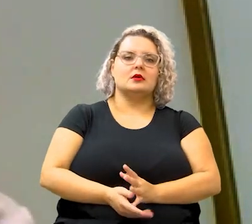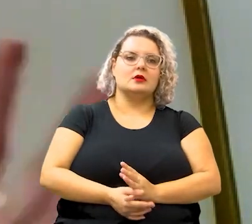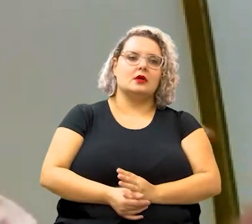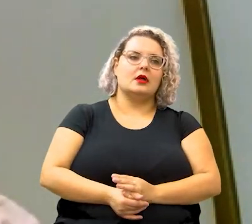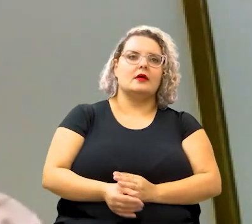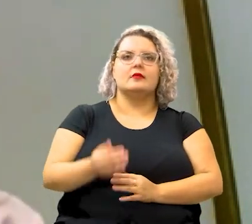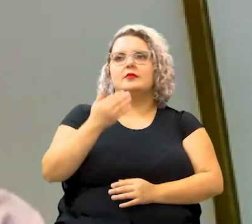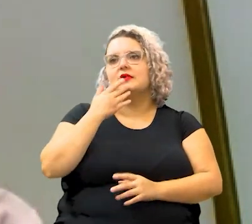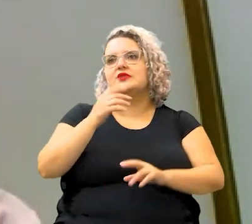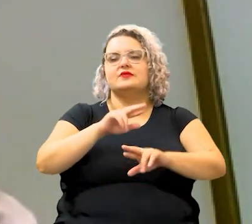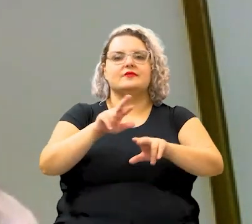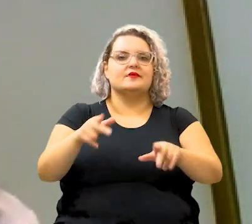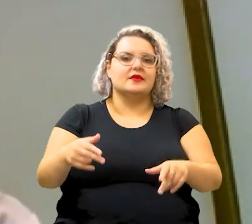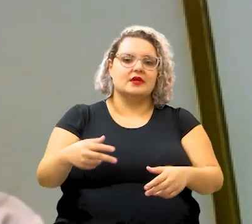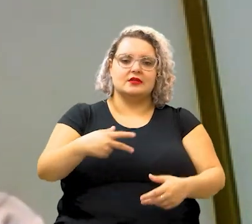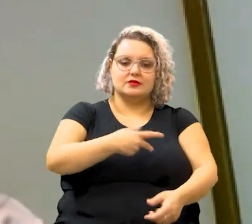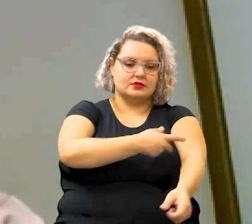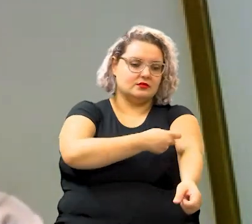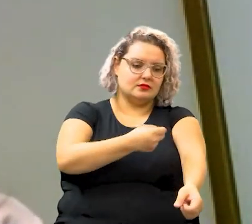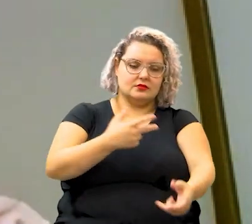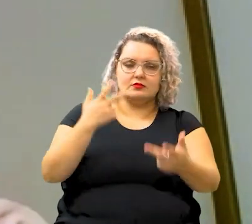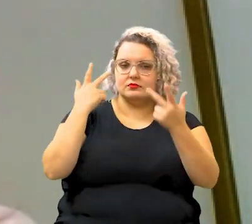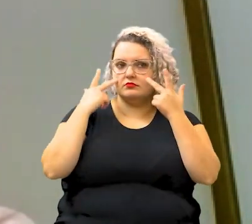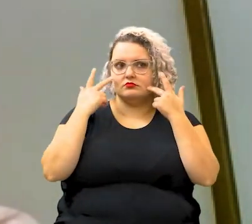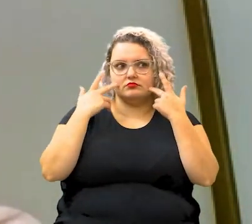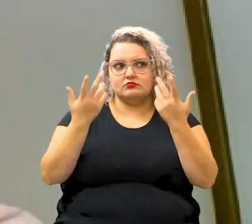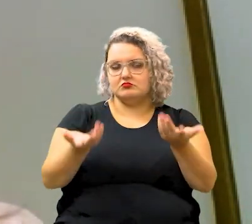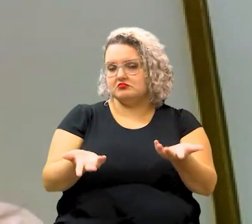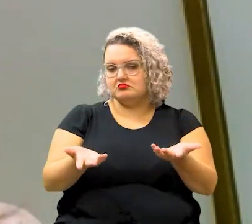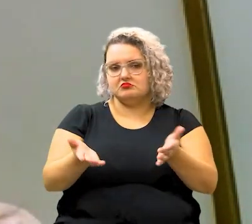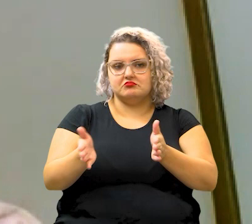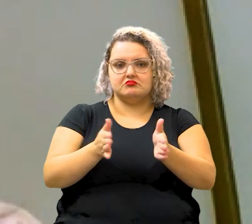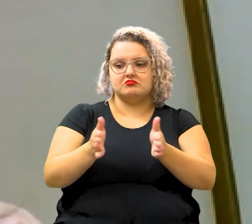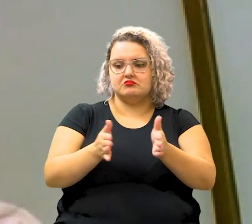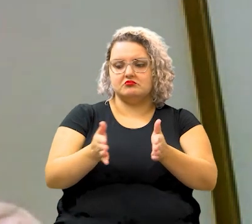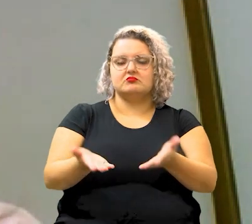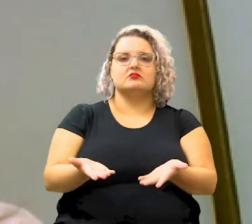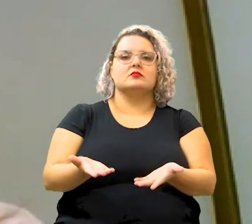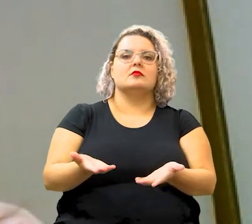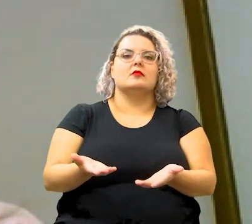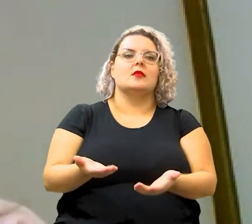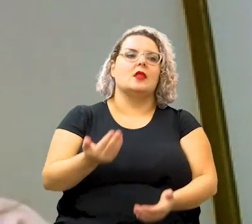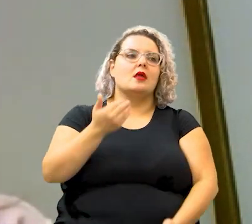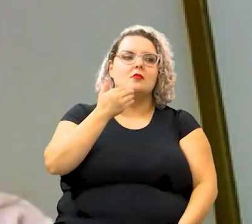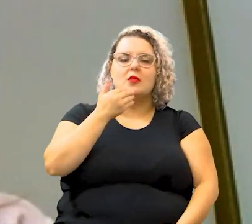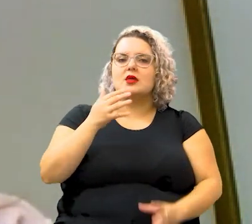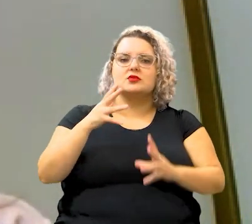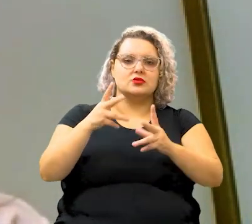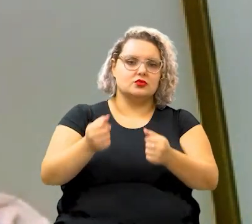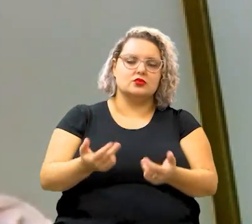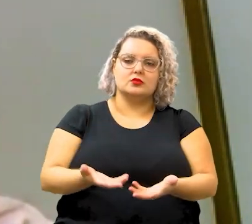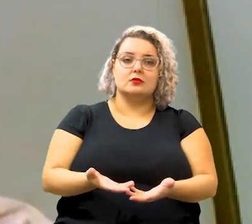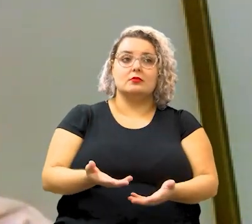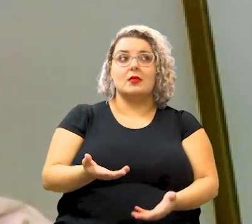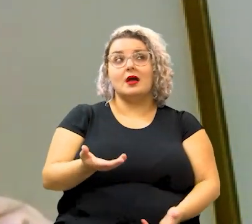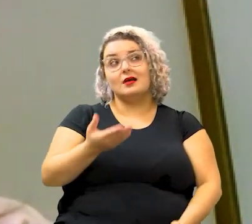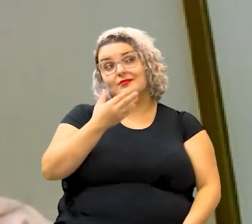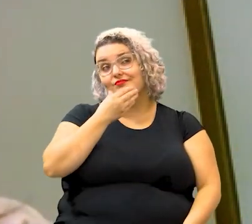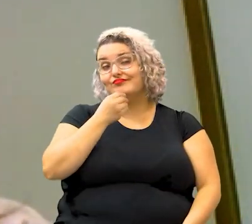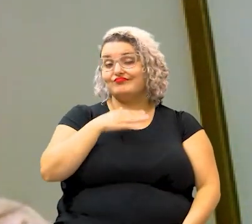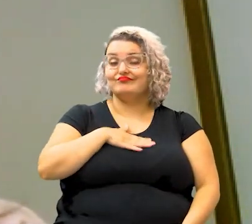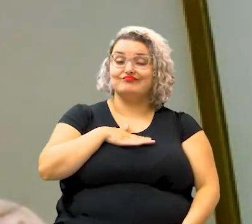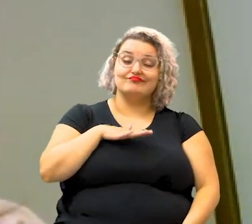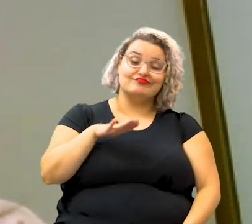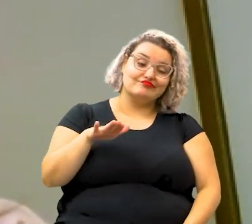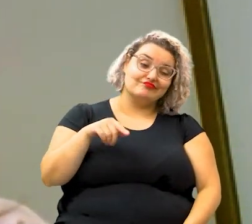pedir vários exames, né? E normalmente está aí incluso o perfil do cálcio. Mas os homens